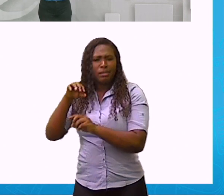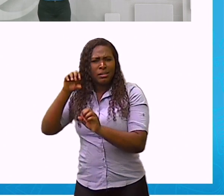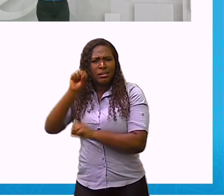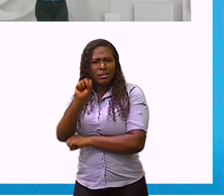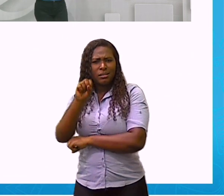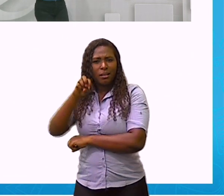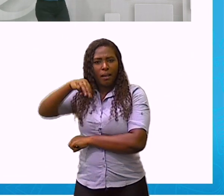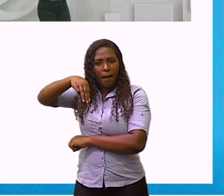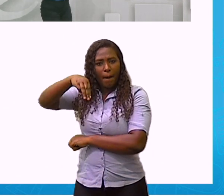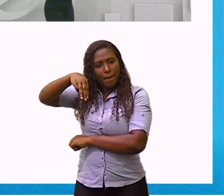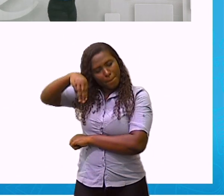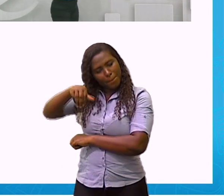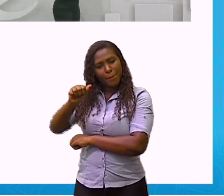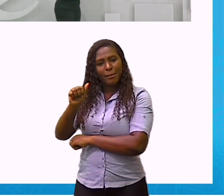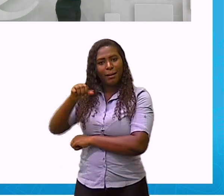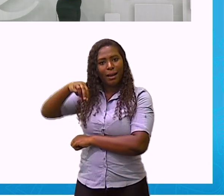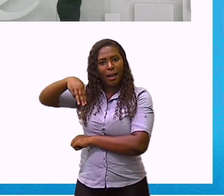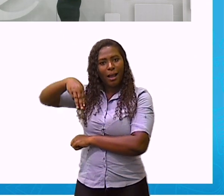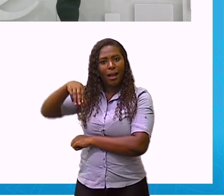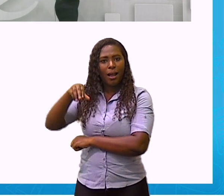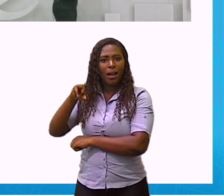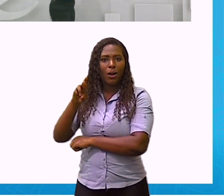Billiton.